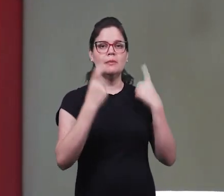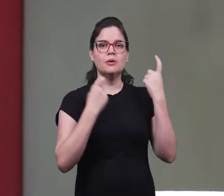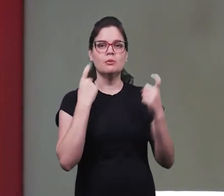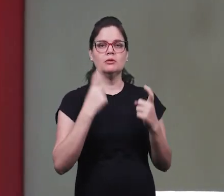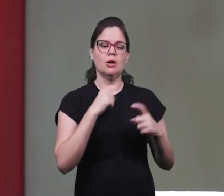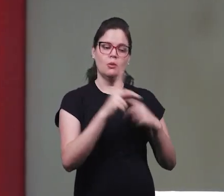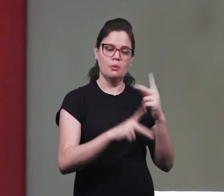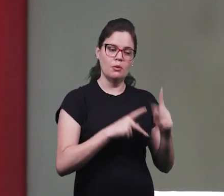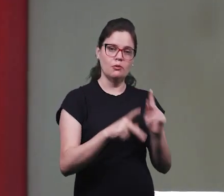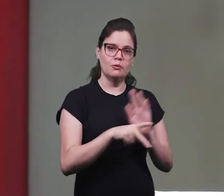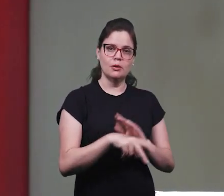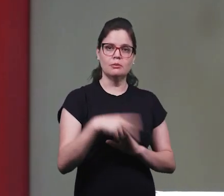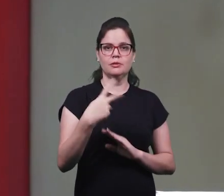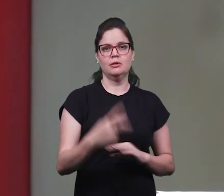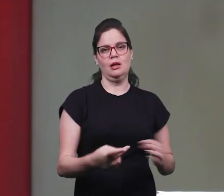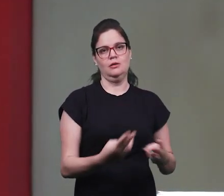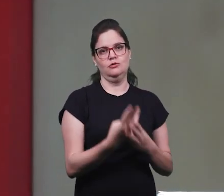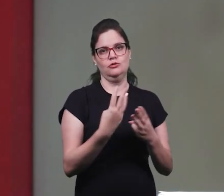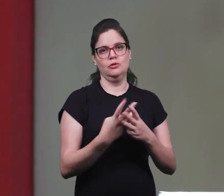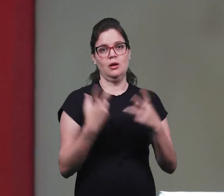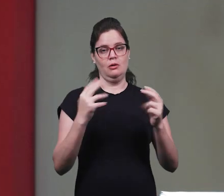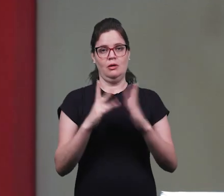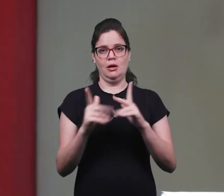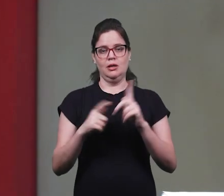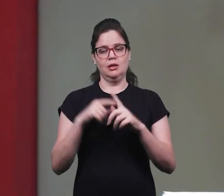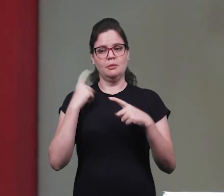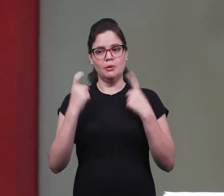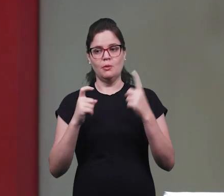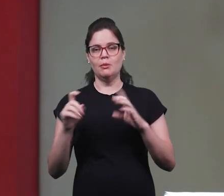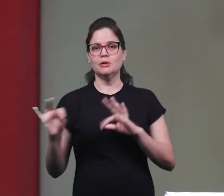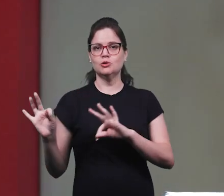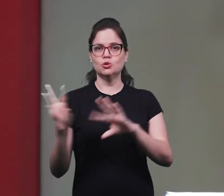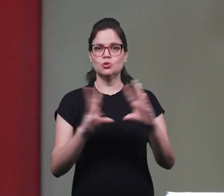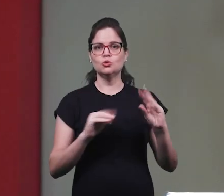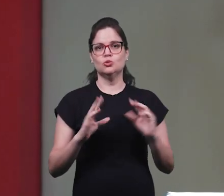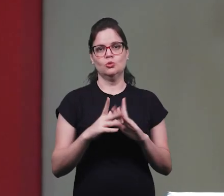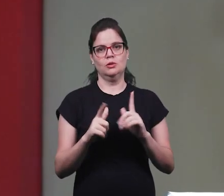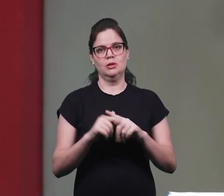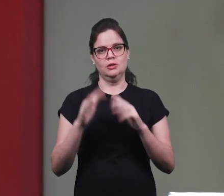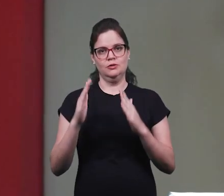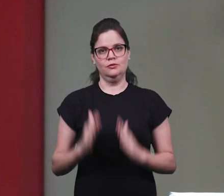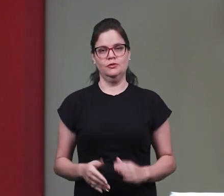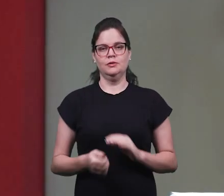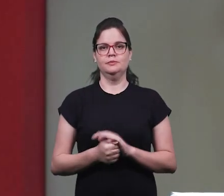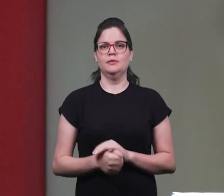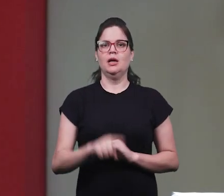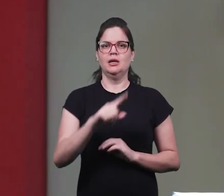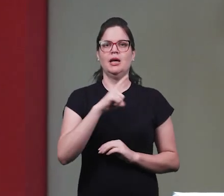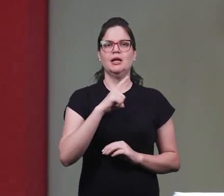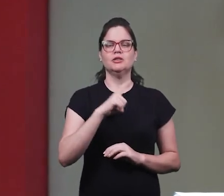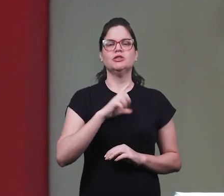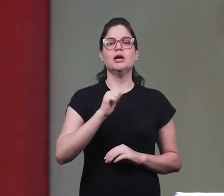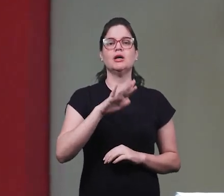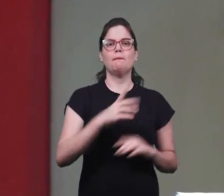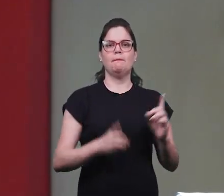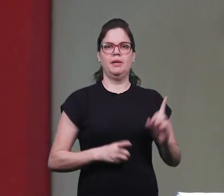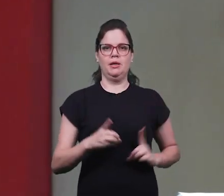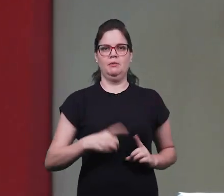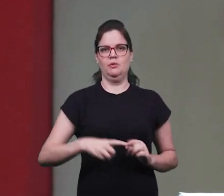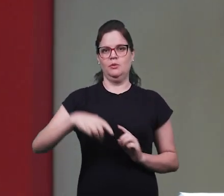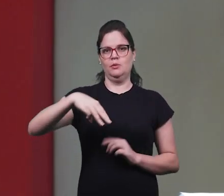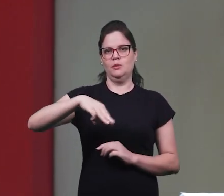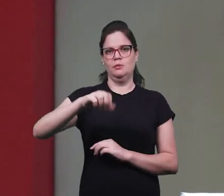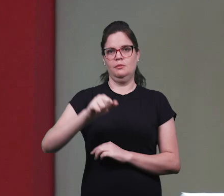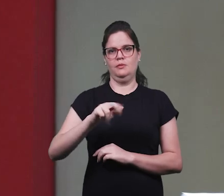ela tinha a proteção de Mardoqueu, né? Mardoqueu, que é a simbologia do Espírito Santo, né? E é uma oposição contra o